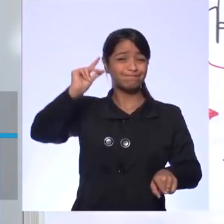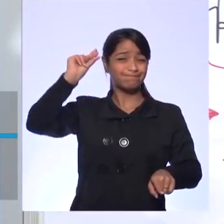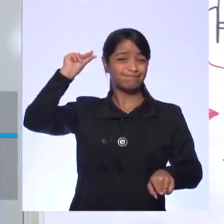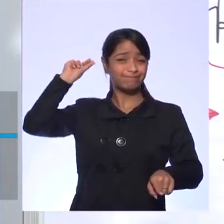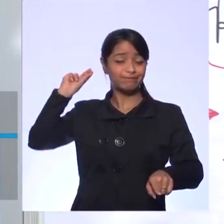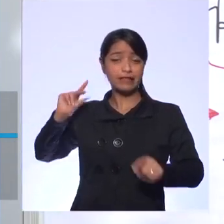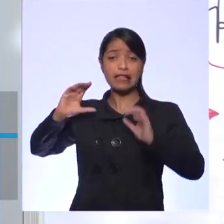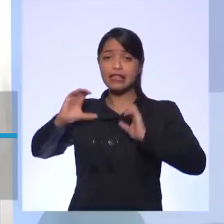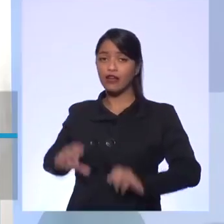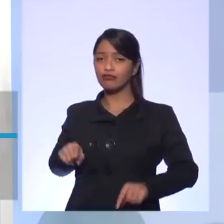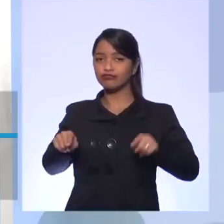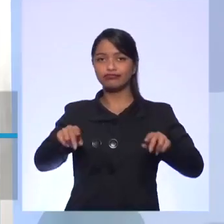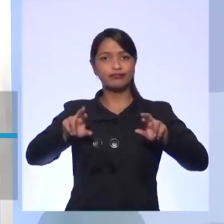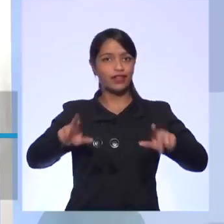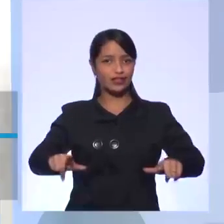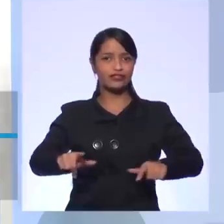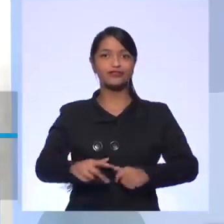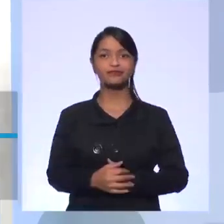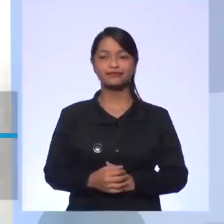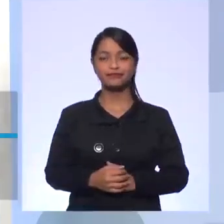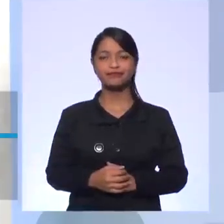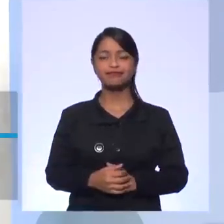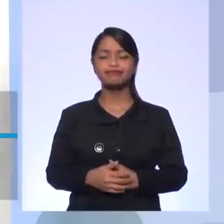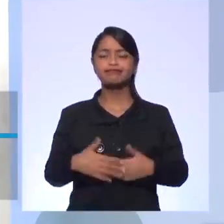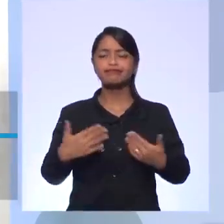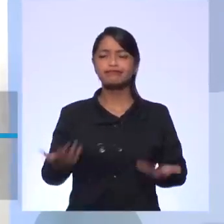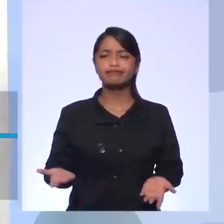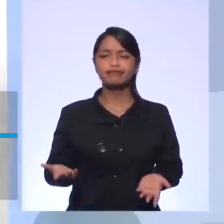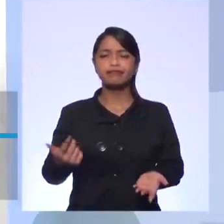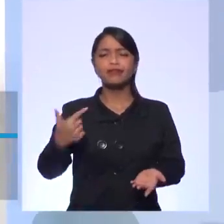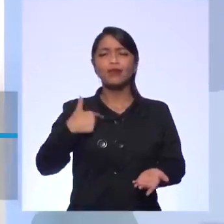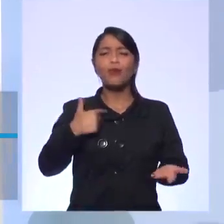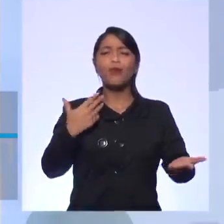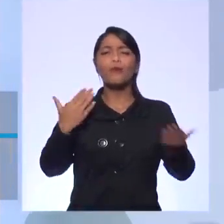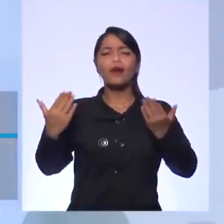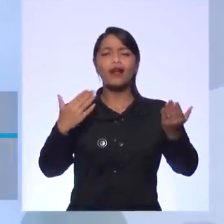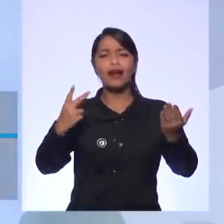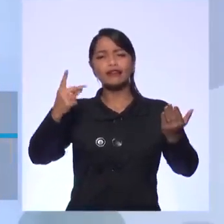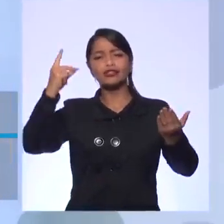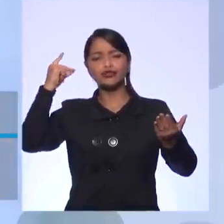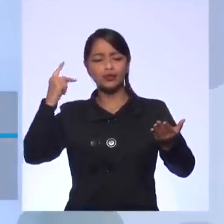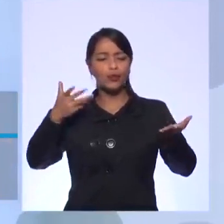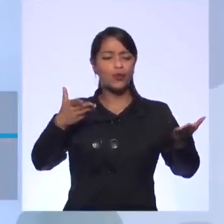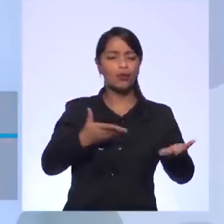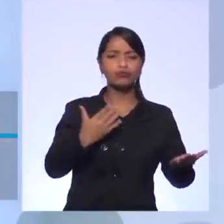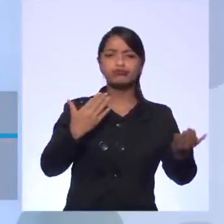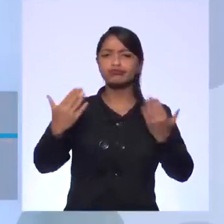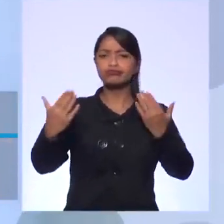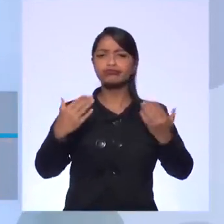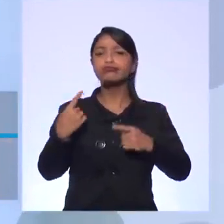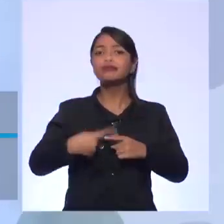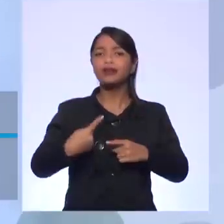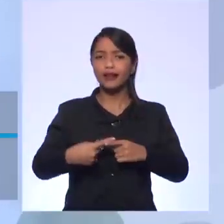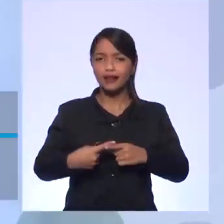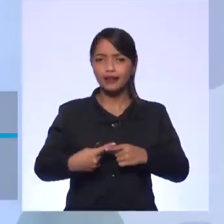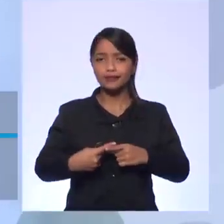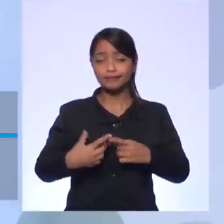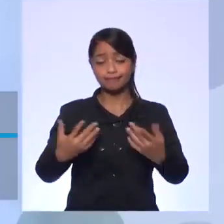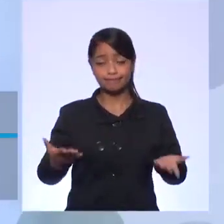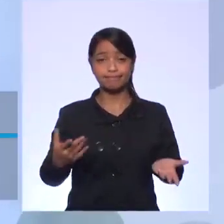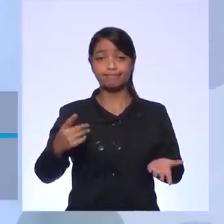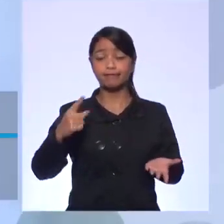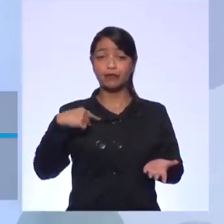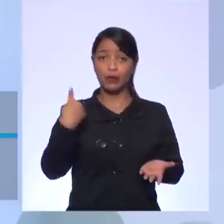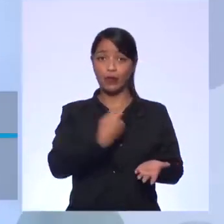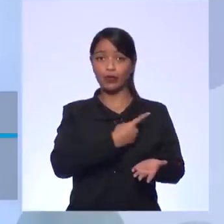antiga. Está bem? Por que, professora, você está comparando a história antiga com hoje? Por quê? Olha, a nossa cidadania,